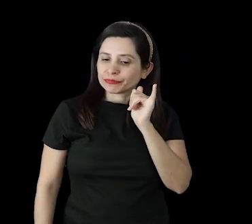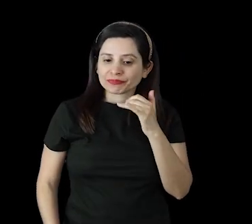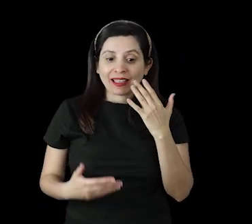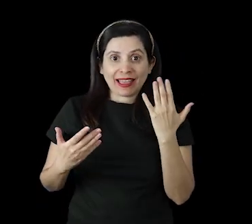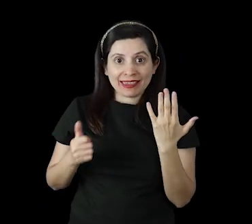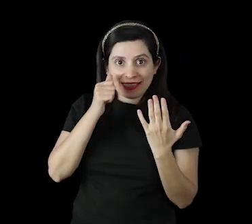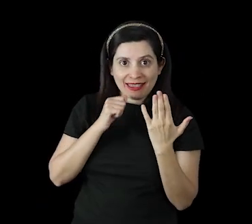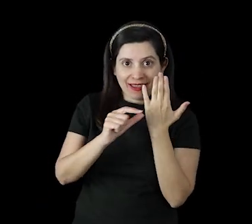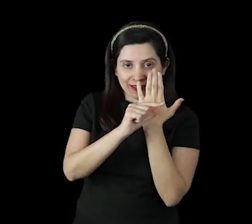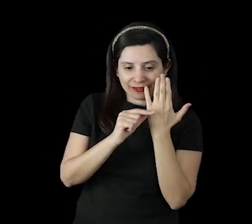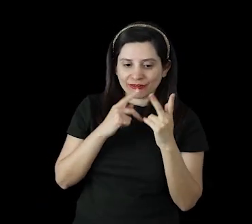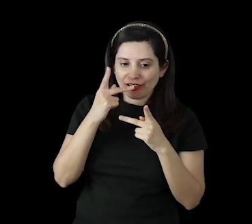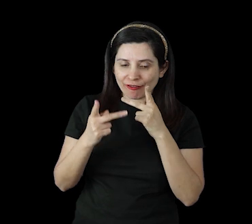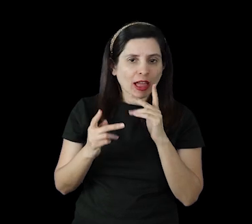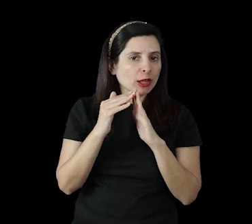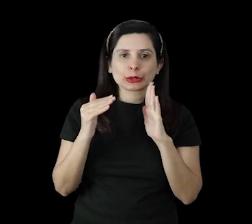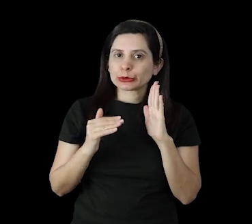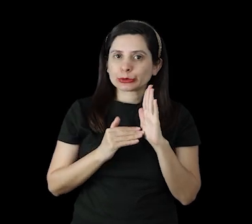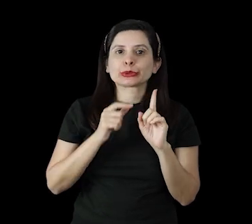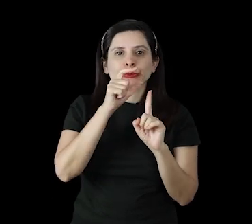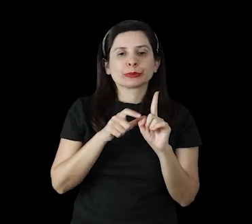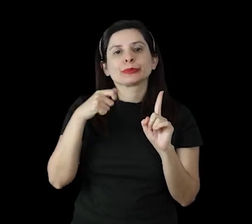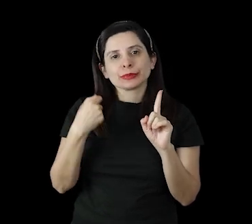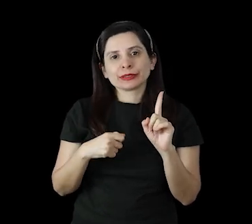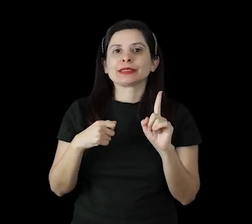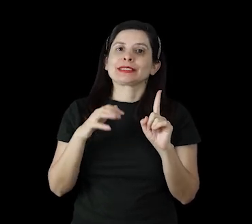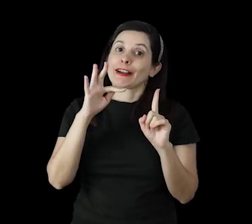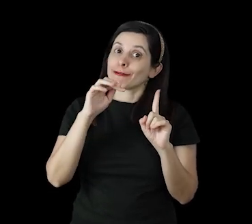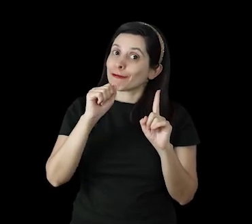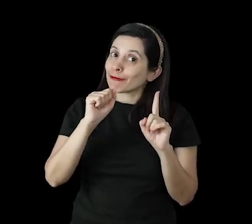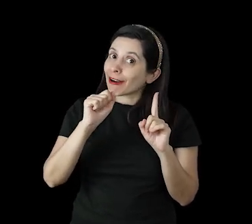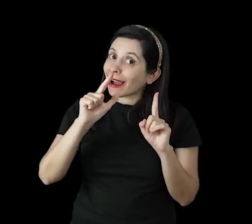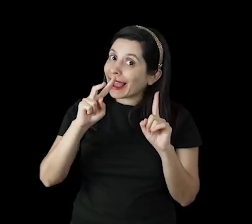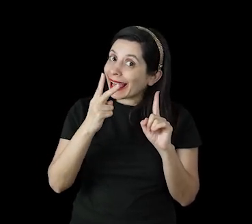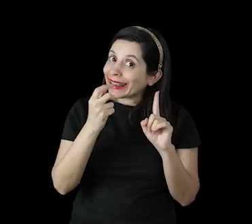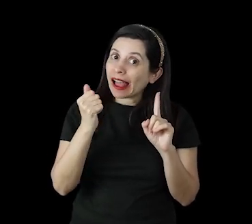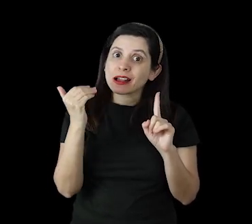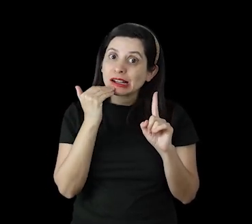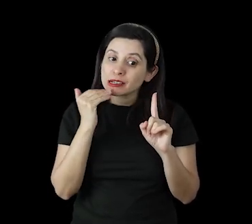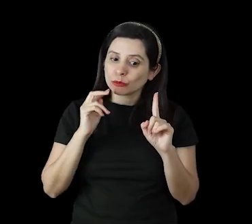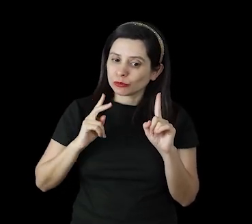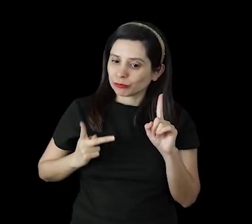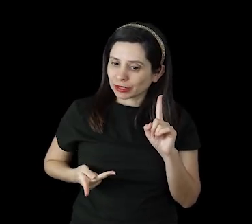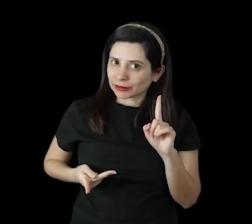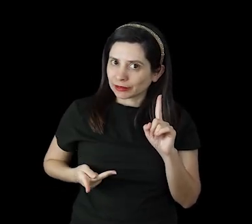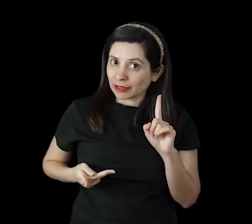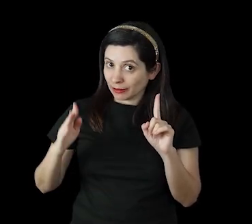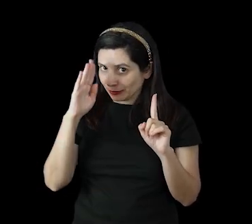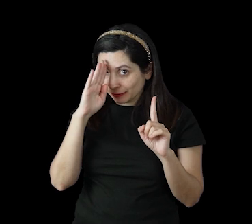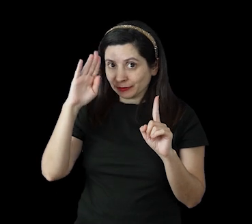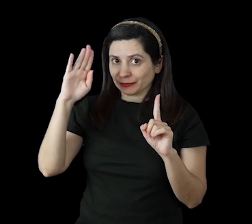vai dizer, né, que todo personagem precisa ter uma falha humana. A história que você vai contar é sobre essa falha